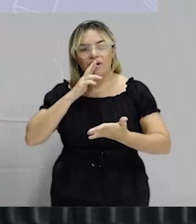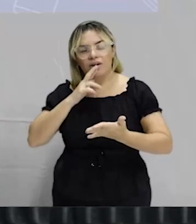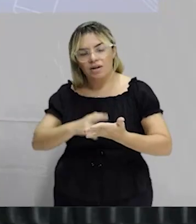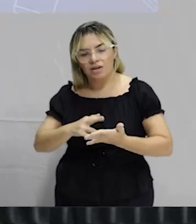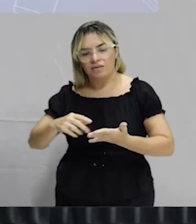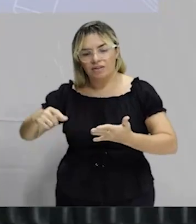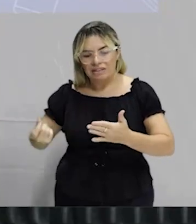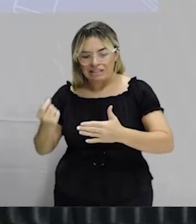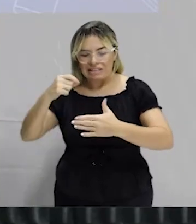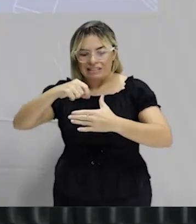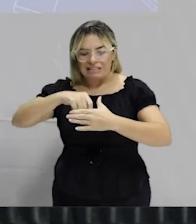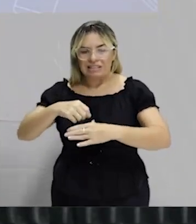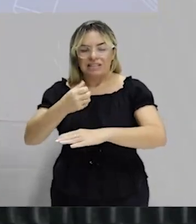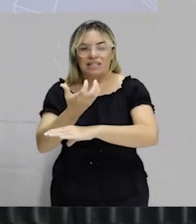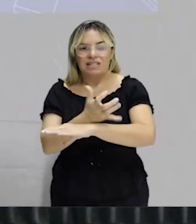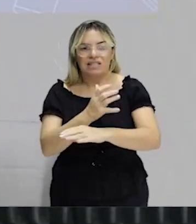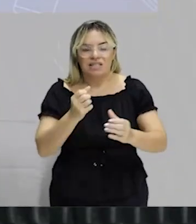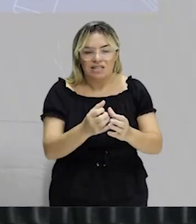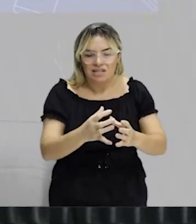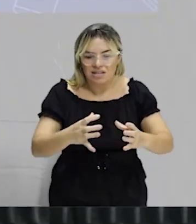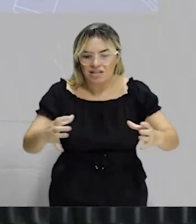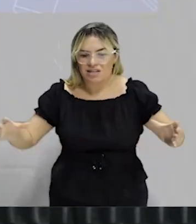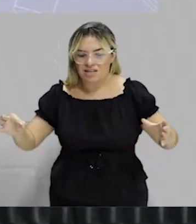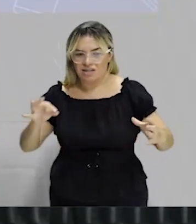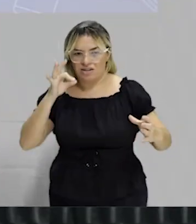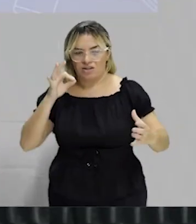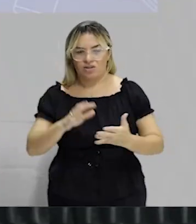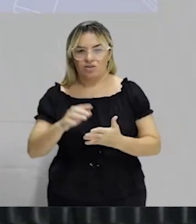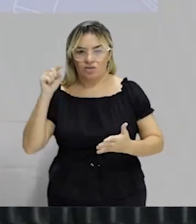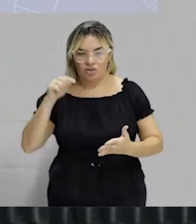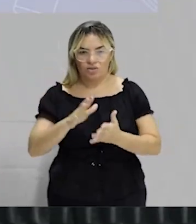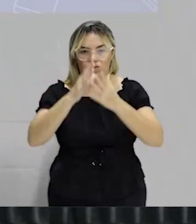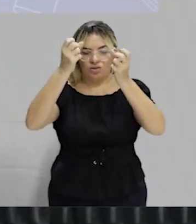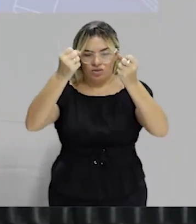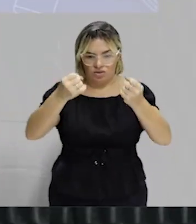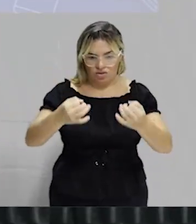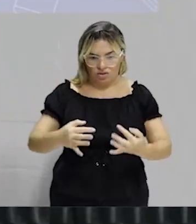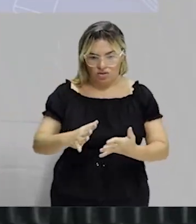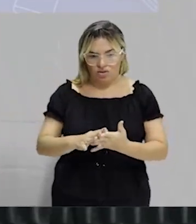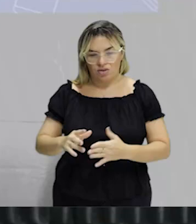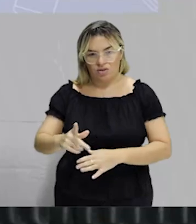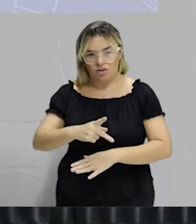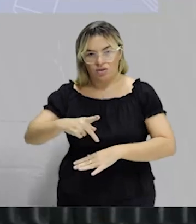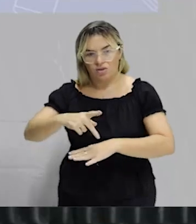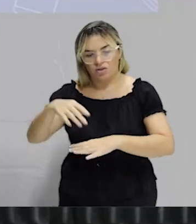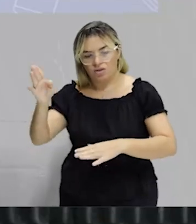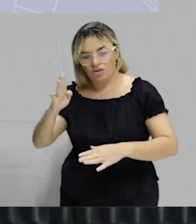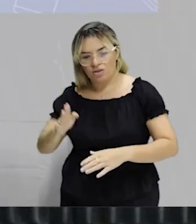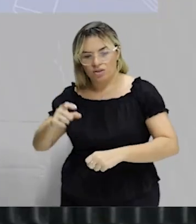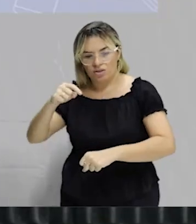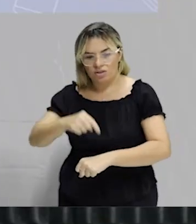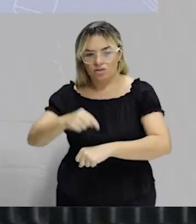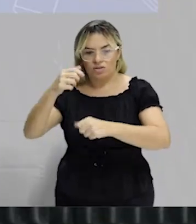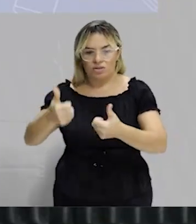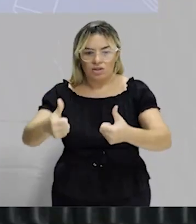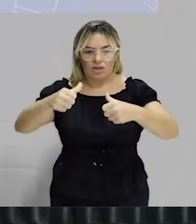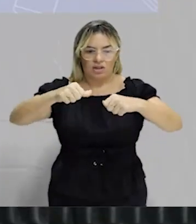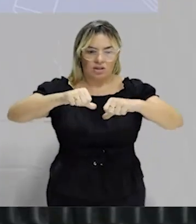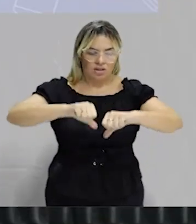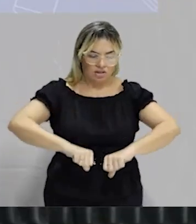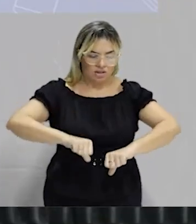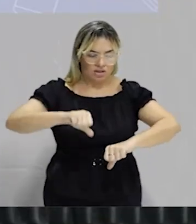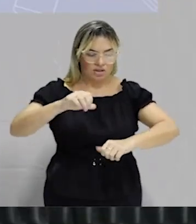cafeeira? Quando você fala do Estado brasileiro no momento da depressão, ou seja, no